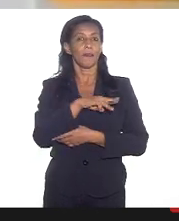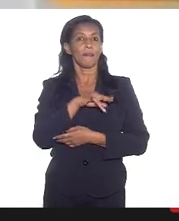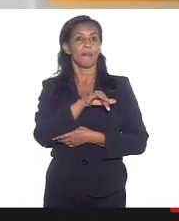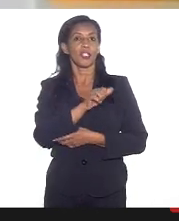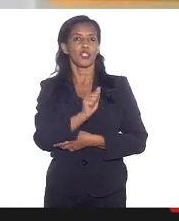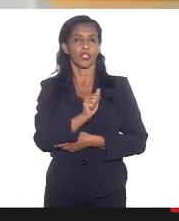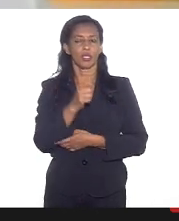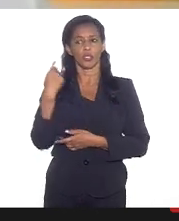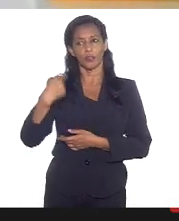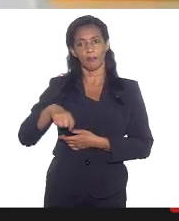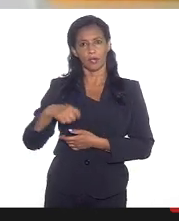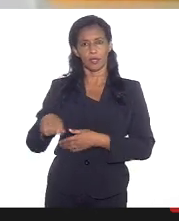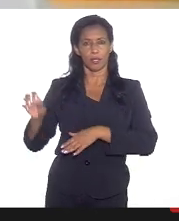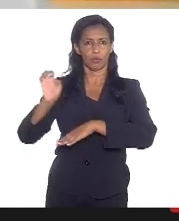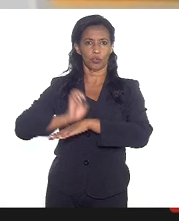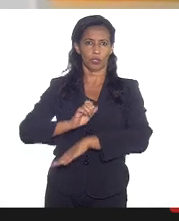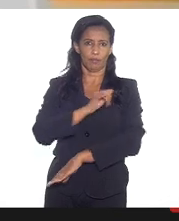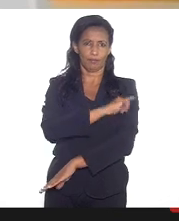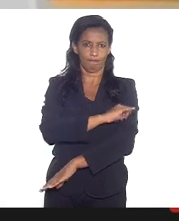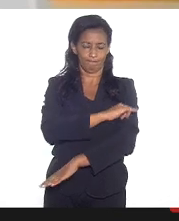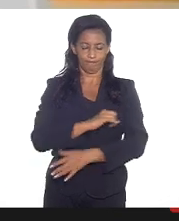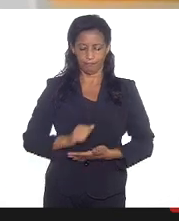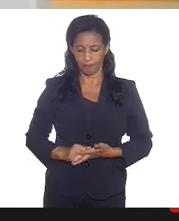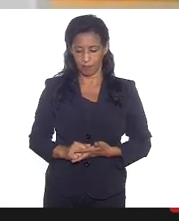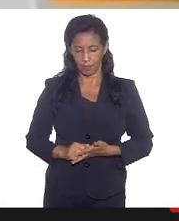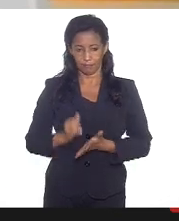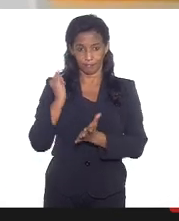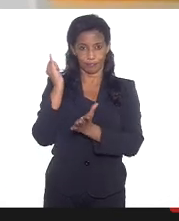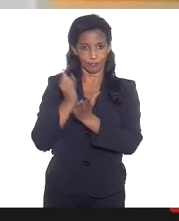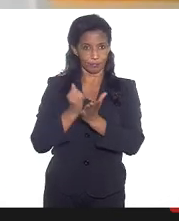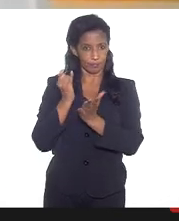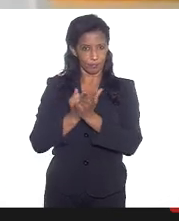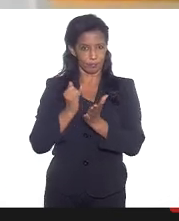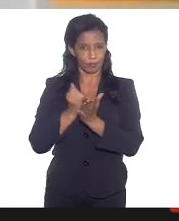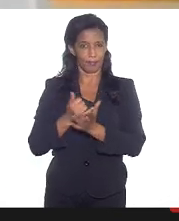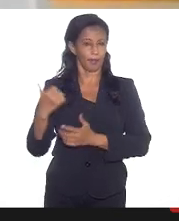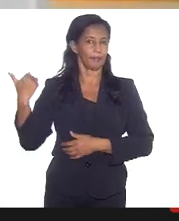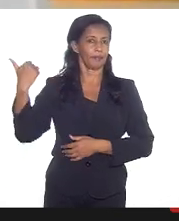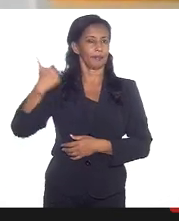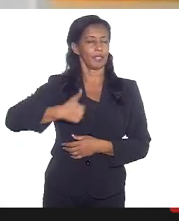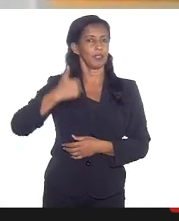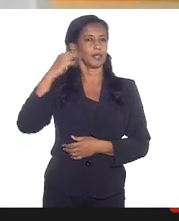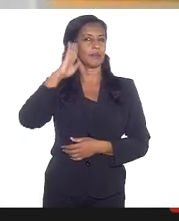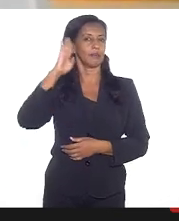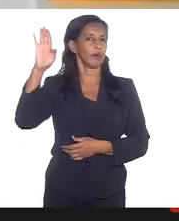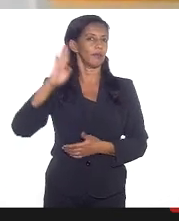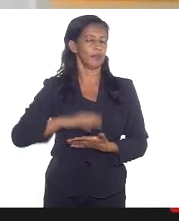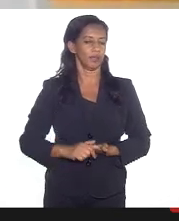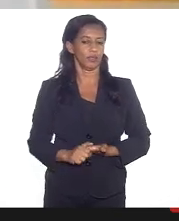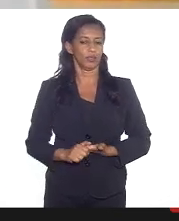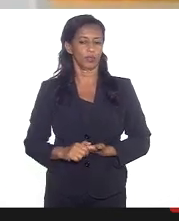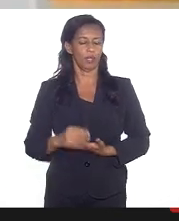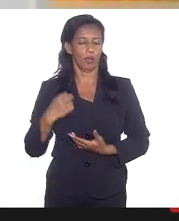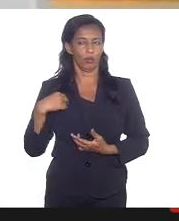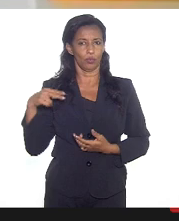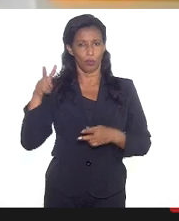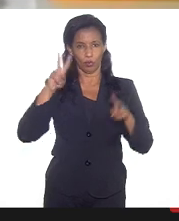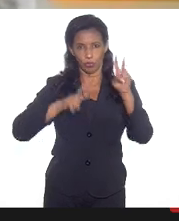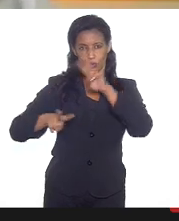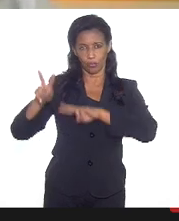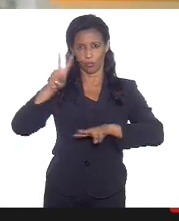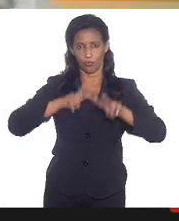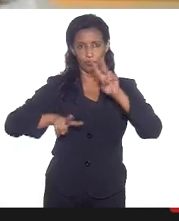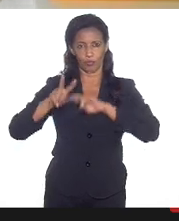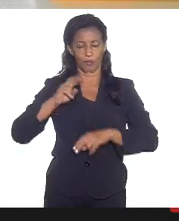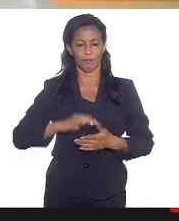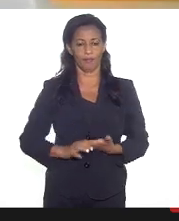do Rio de Janeiro? Bom, as medidas tributárias seriam, principalmente, ao nosso ver, eu represento aqui o